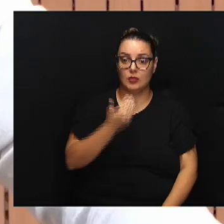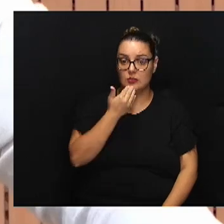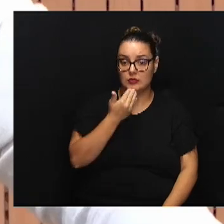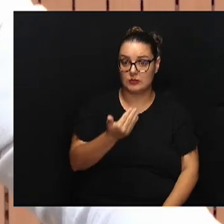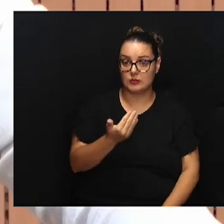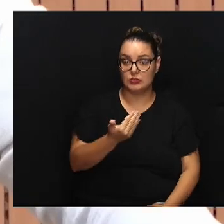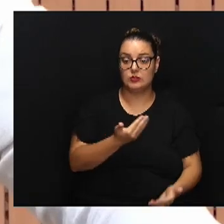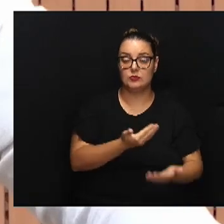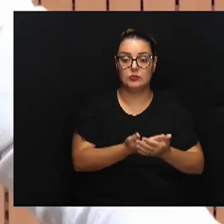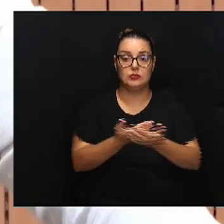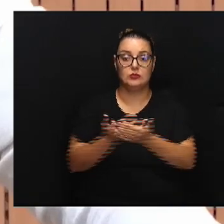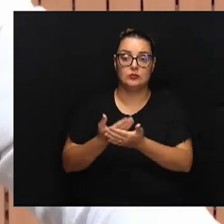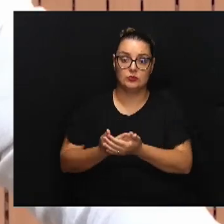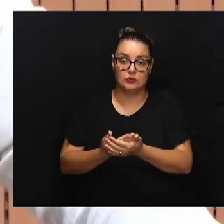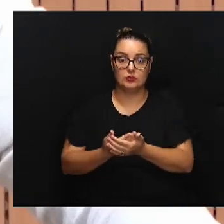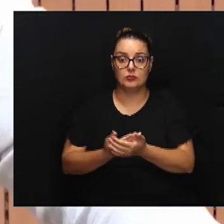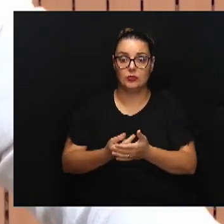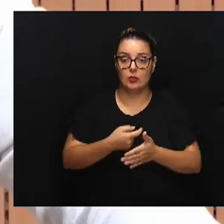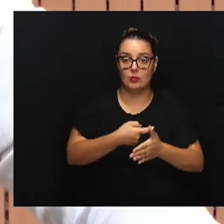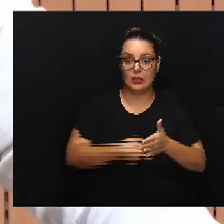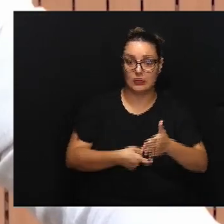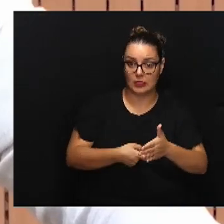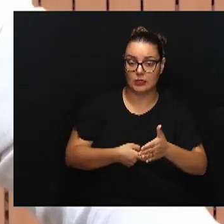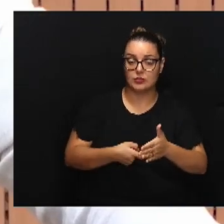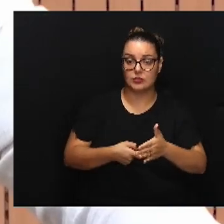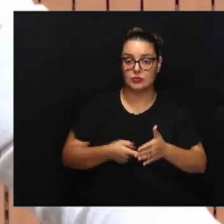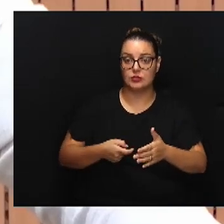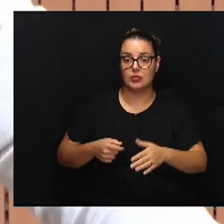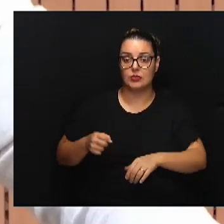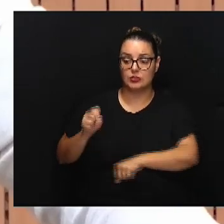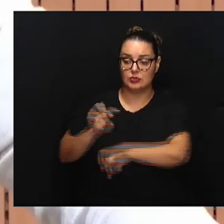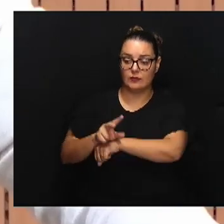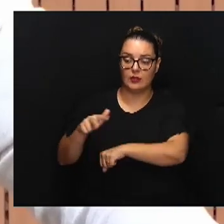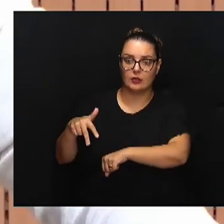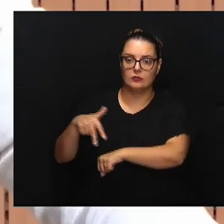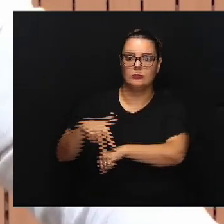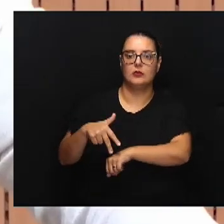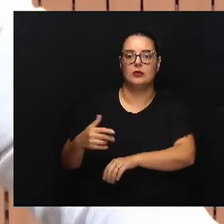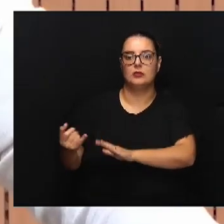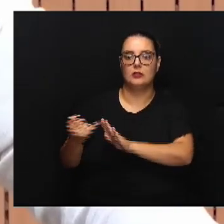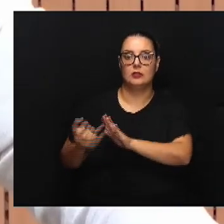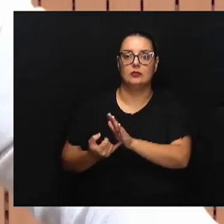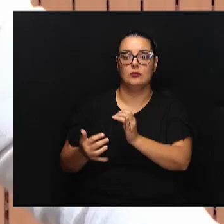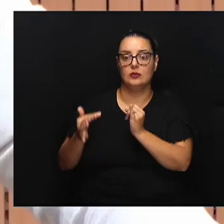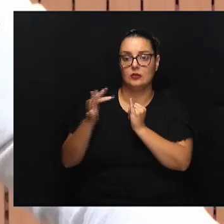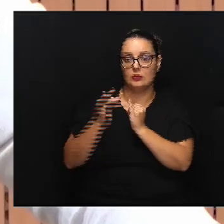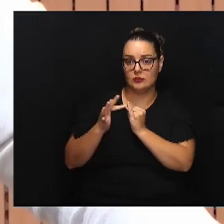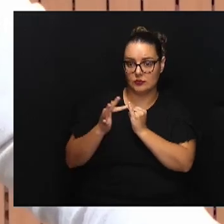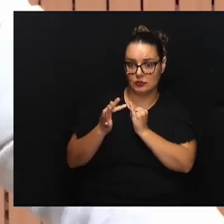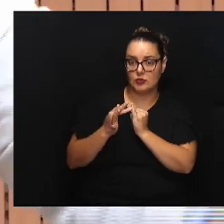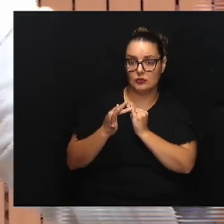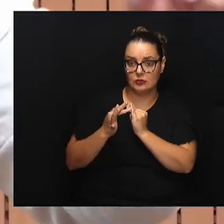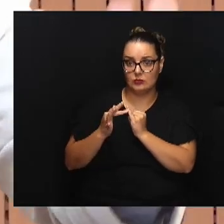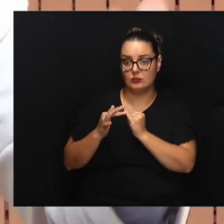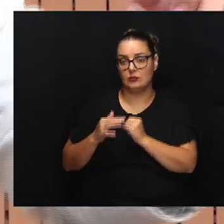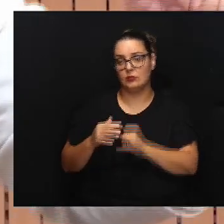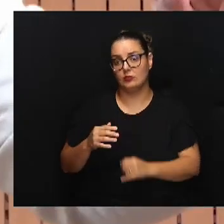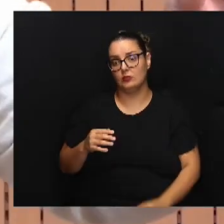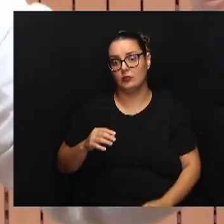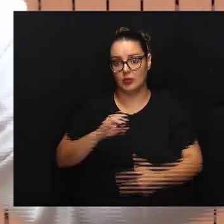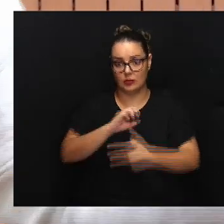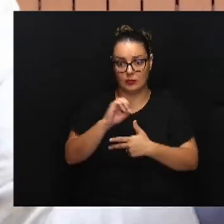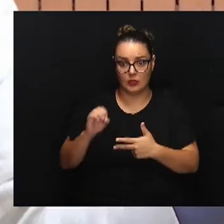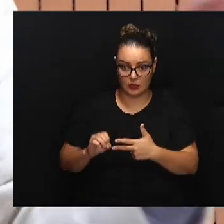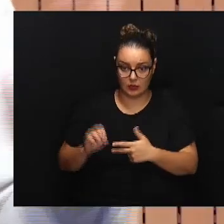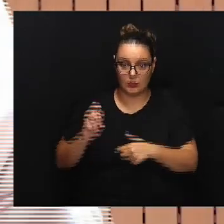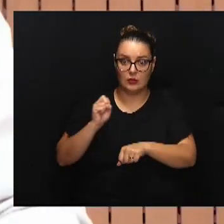estudo sobre a taxa de ocupação de vagas nas instituições federais pelo Enem. Vagas